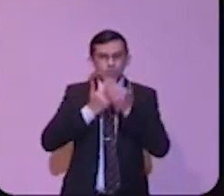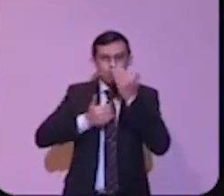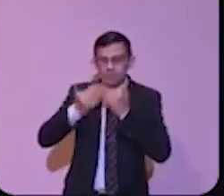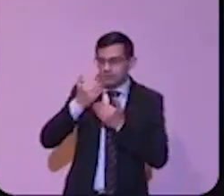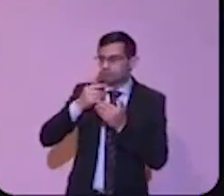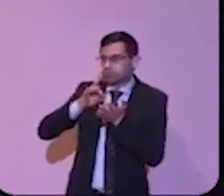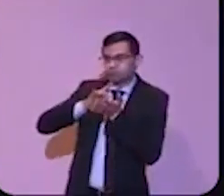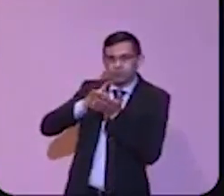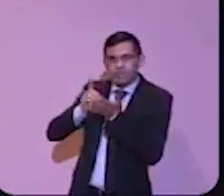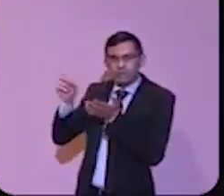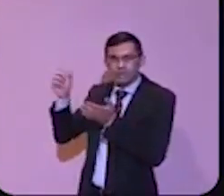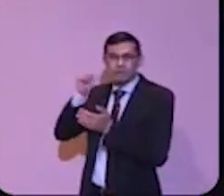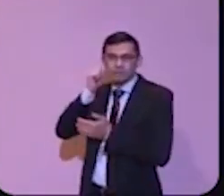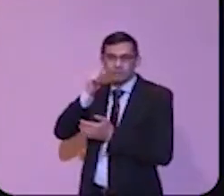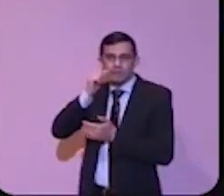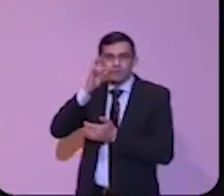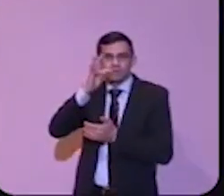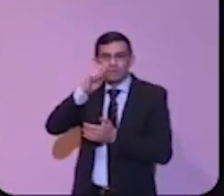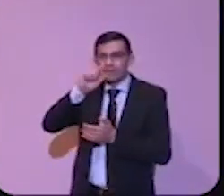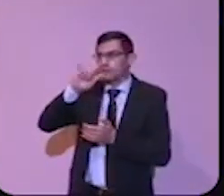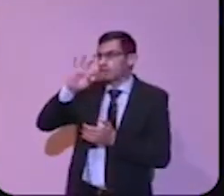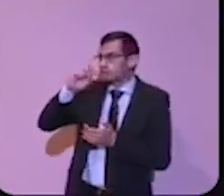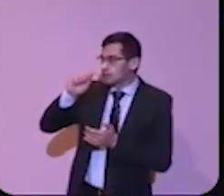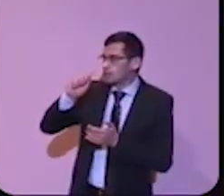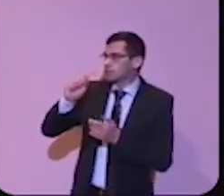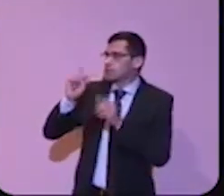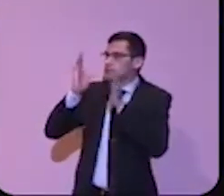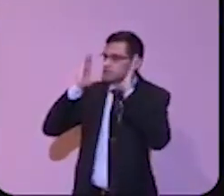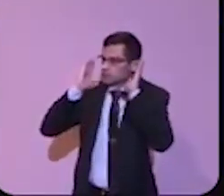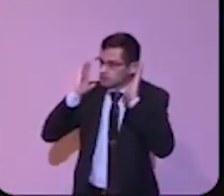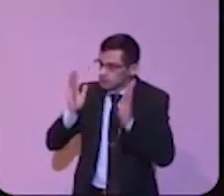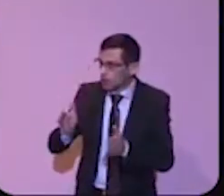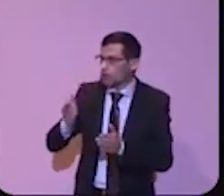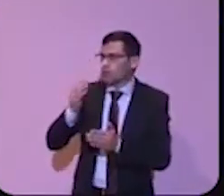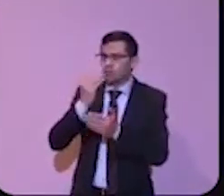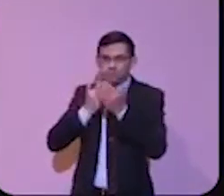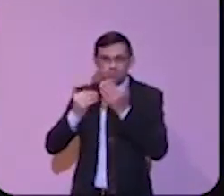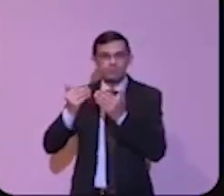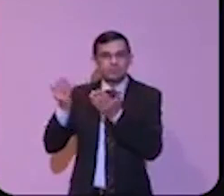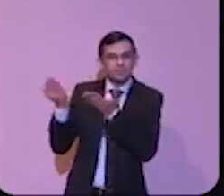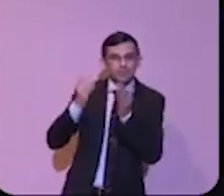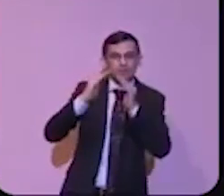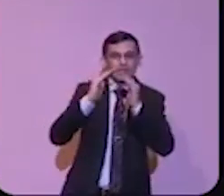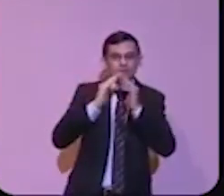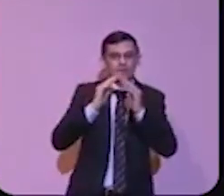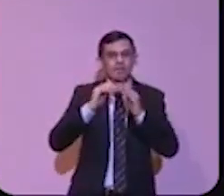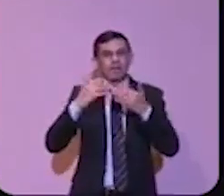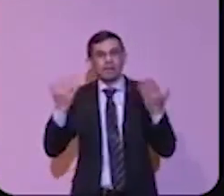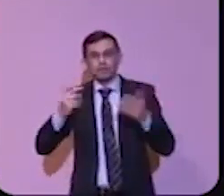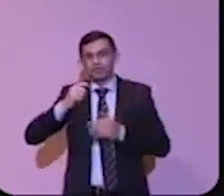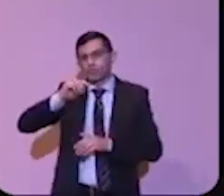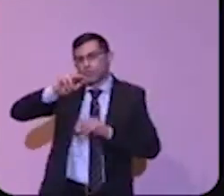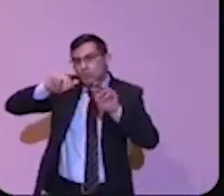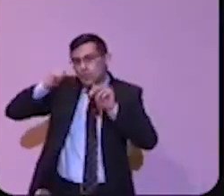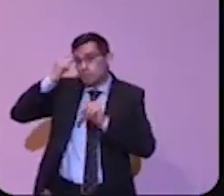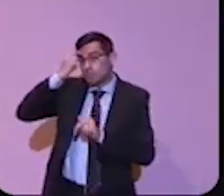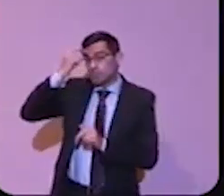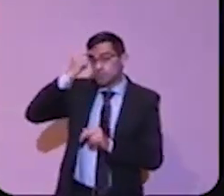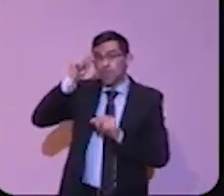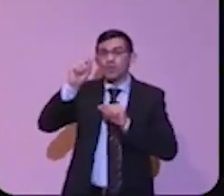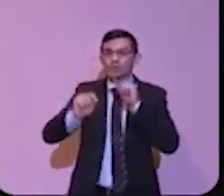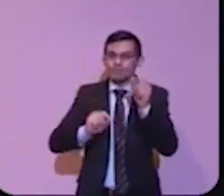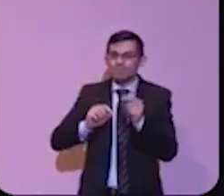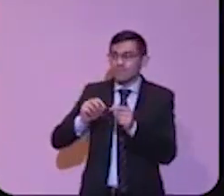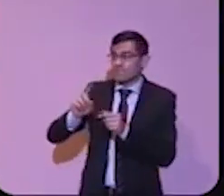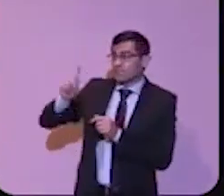né, Thalita? A Thalita já recebeu, olha lá a Thalita, ó. A Thalita já recebeu, talvez ela nunca imaginou que seria